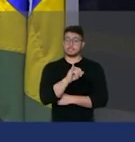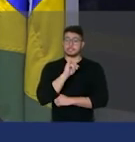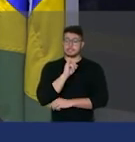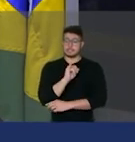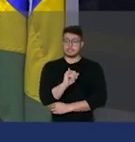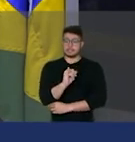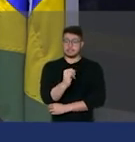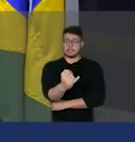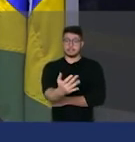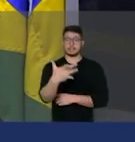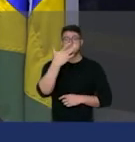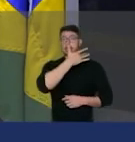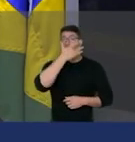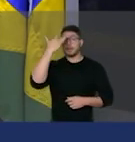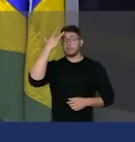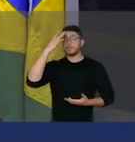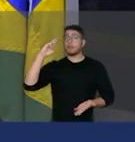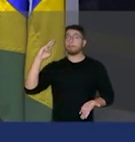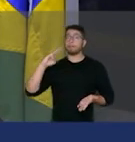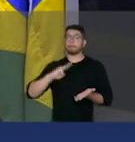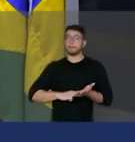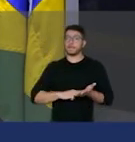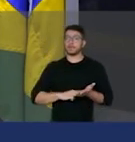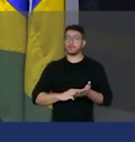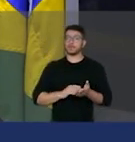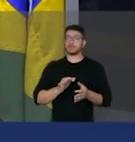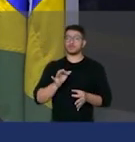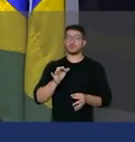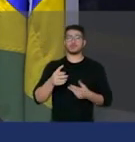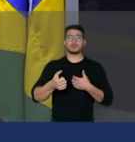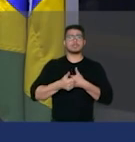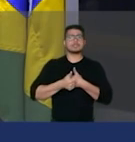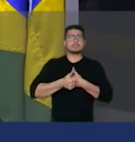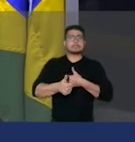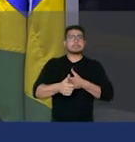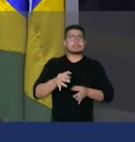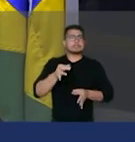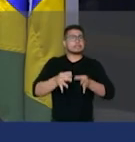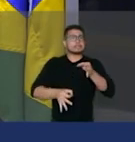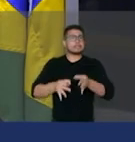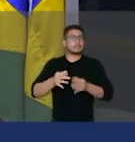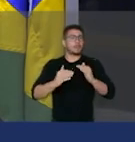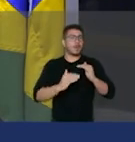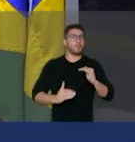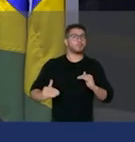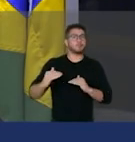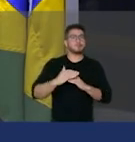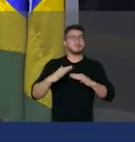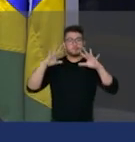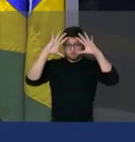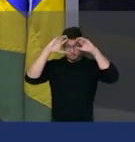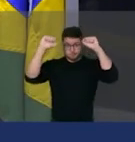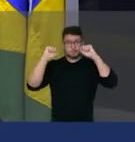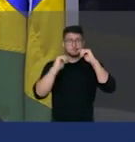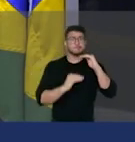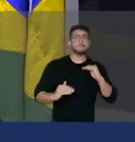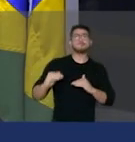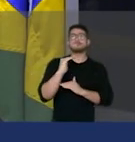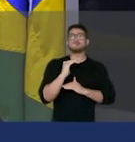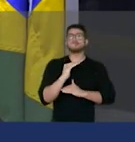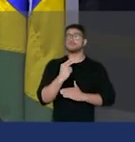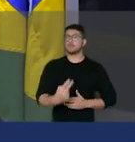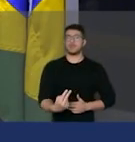membro de um Supremo Tribunal ou seja membro de uma Suprema corte jamais poderia ser me